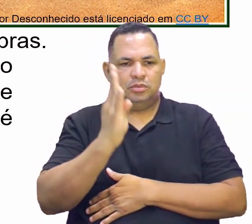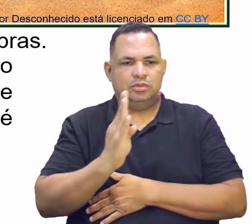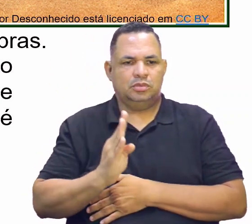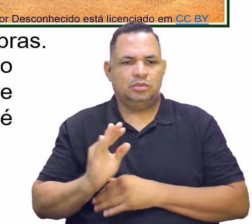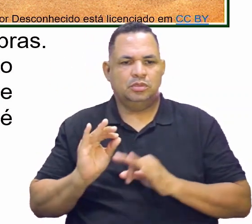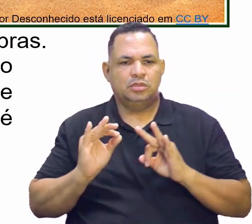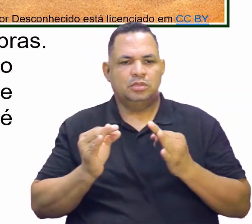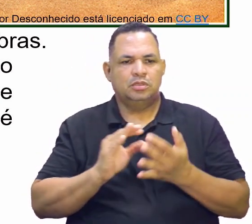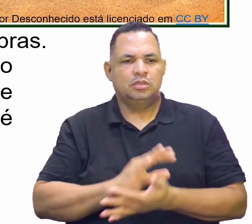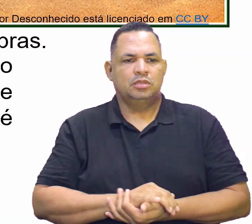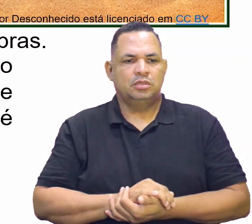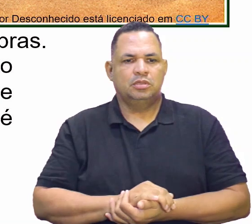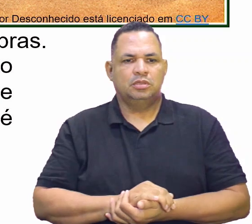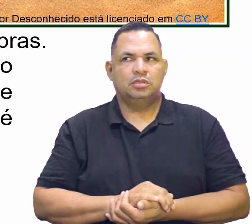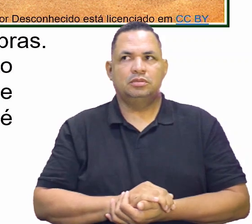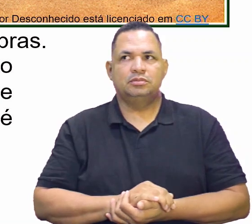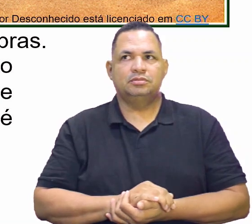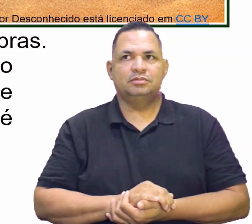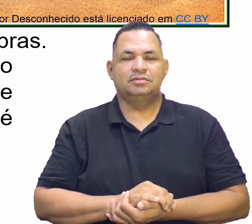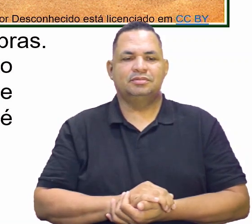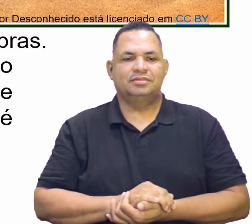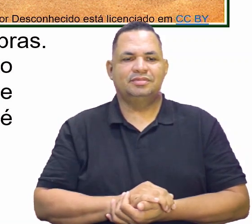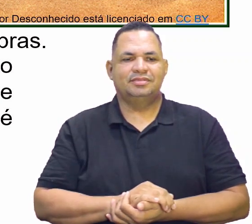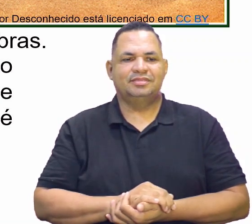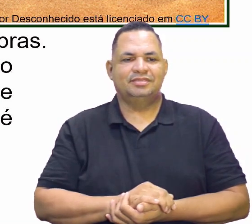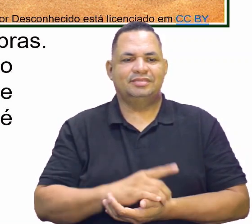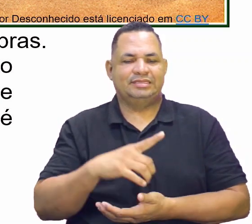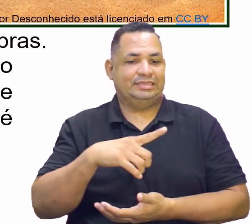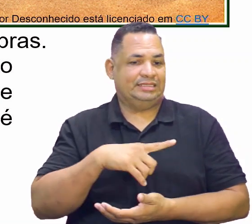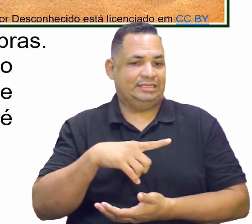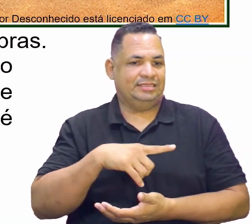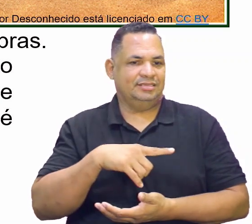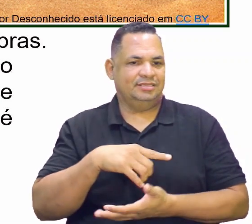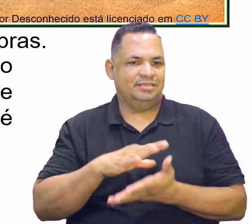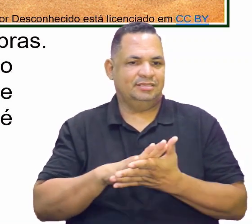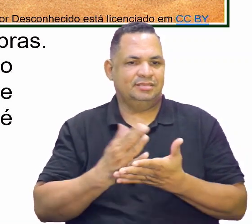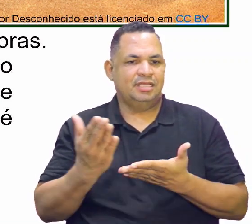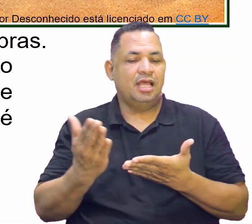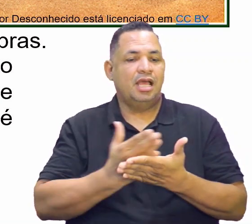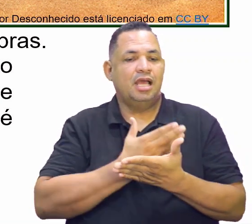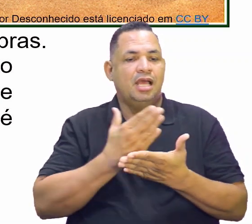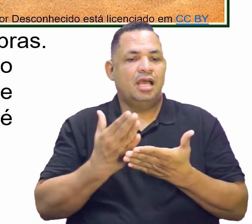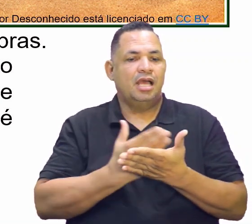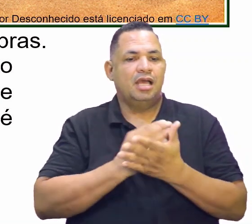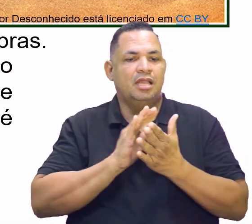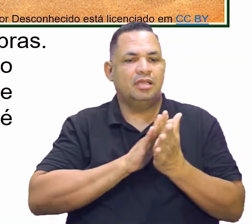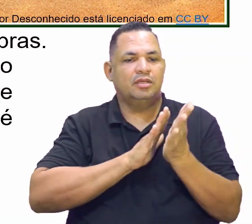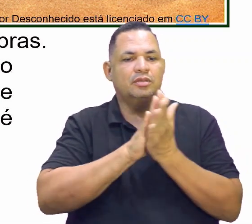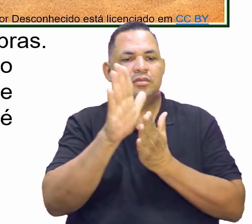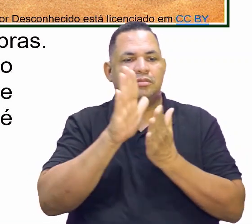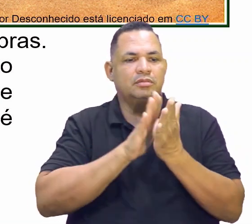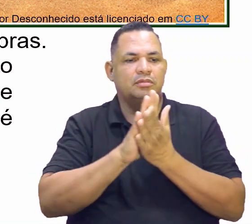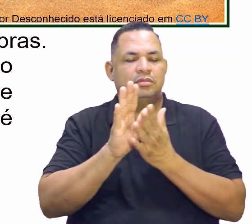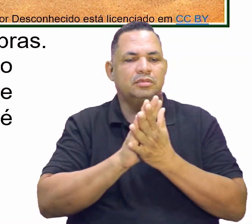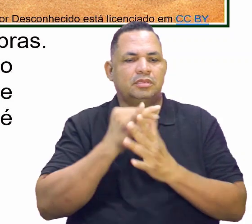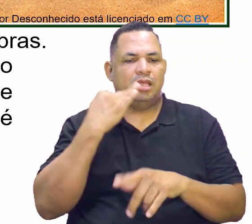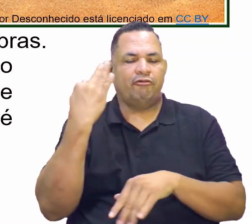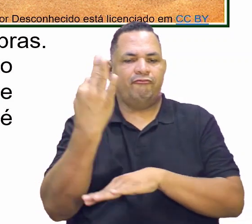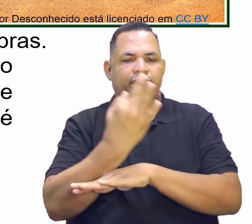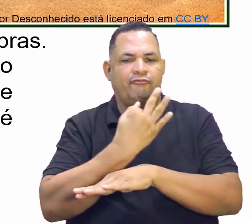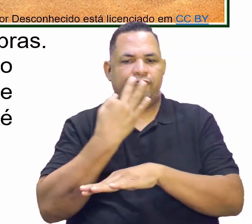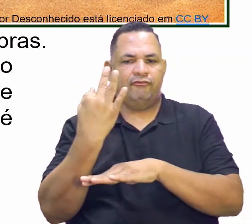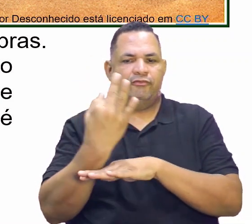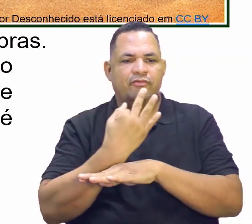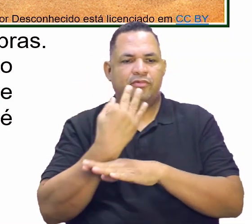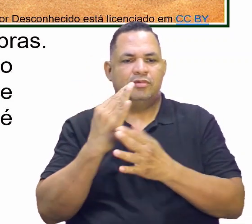impacto de suas obras, ainda com certa influência do formalismo parnasiano